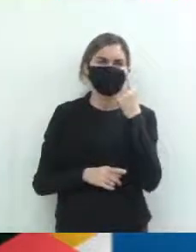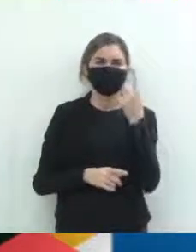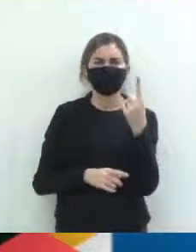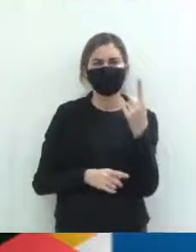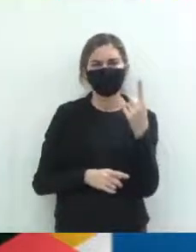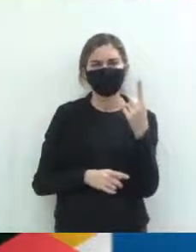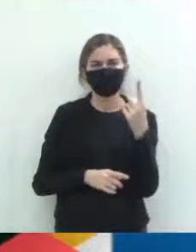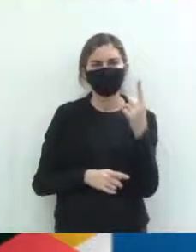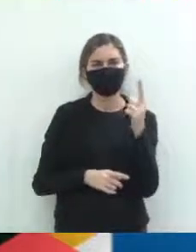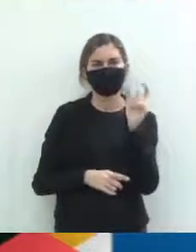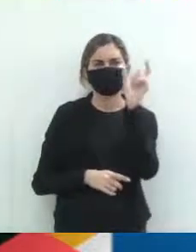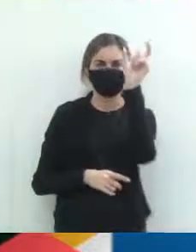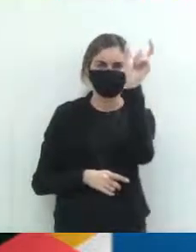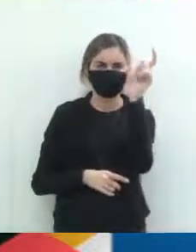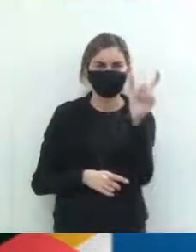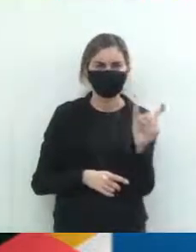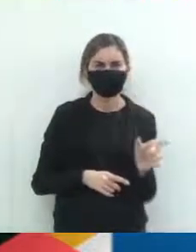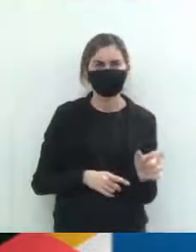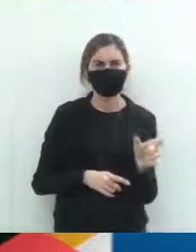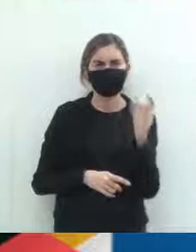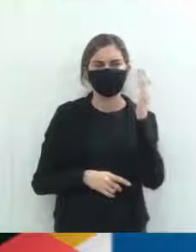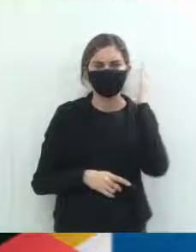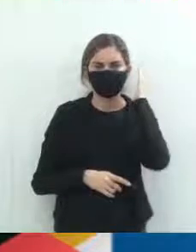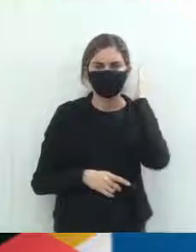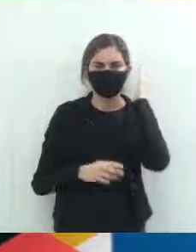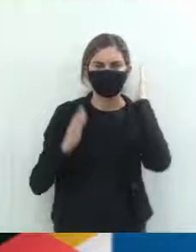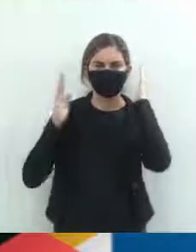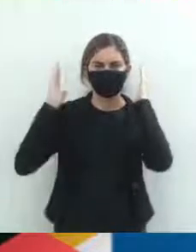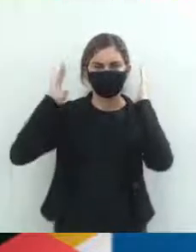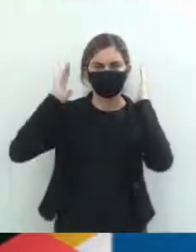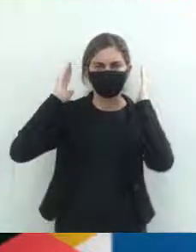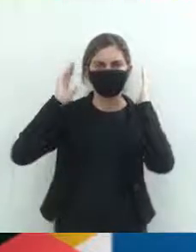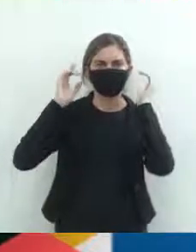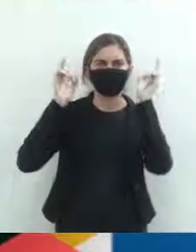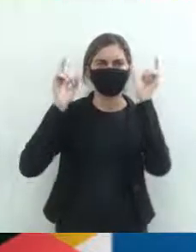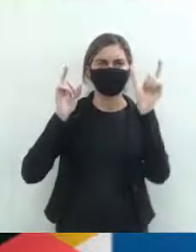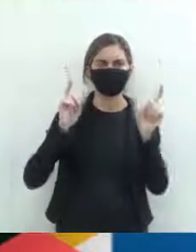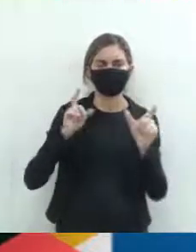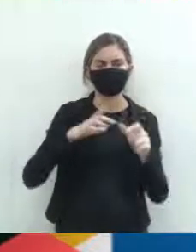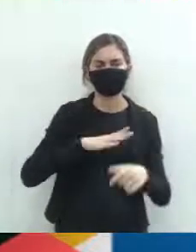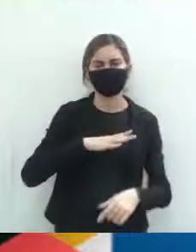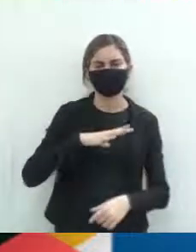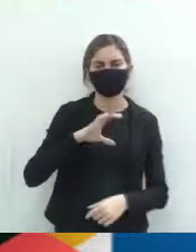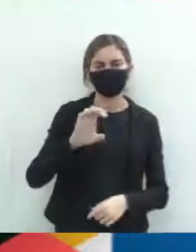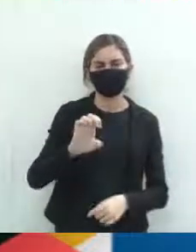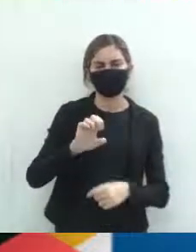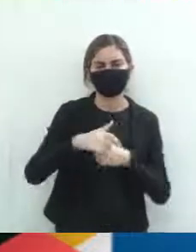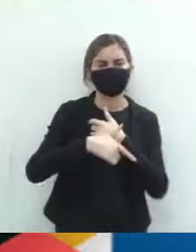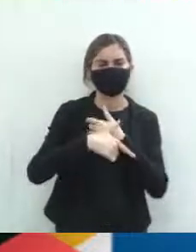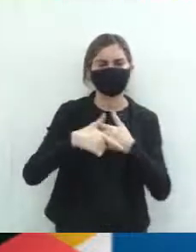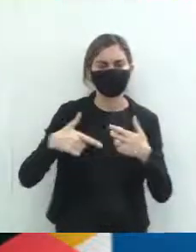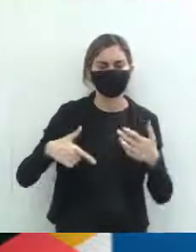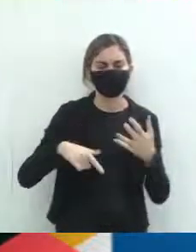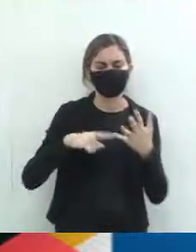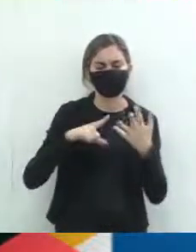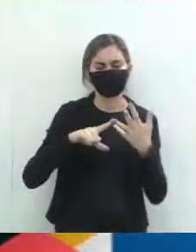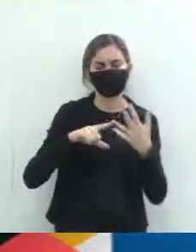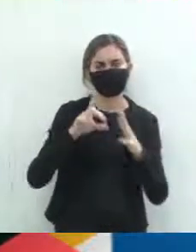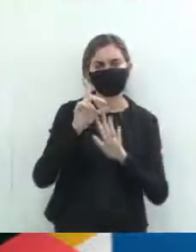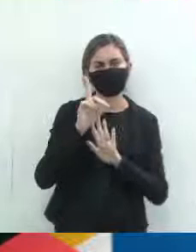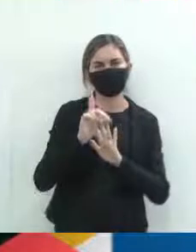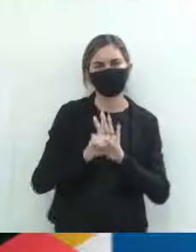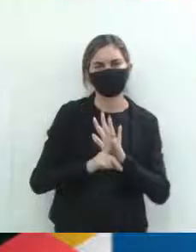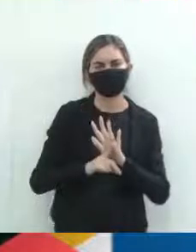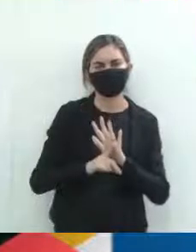ver, na parte superior, na parte inicial, a ética, a moral e o direito, ele vai lidar